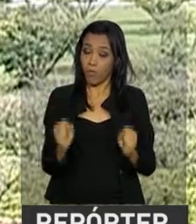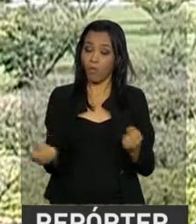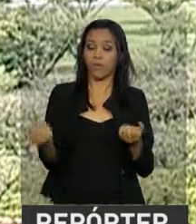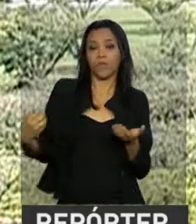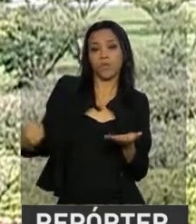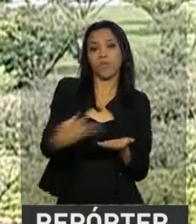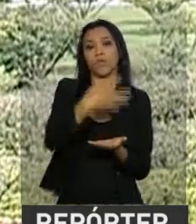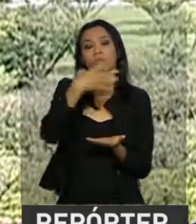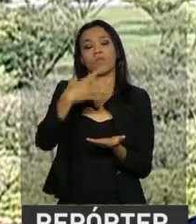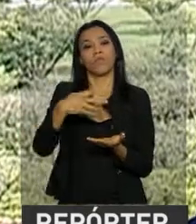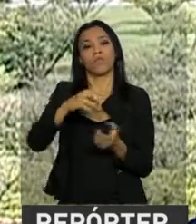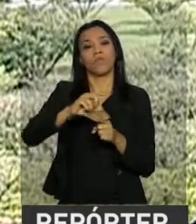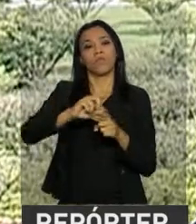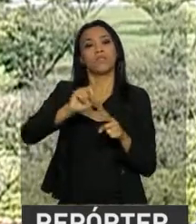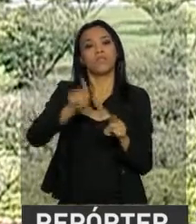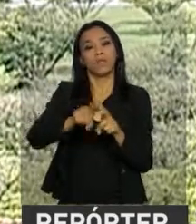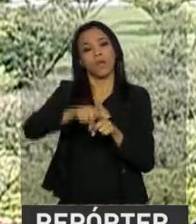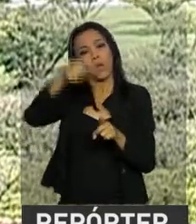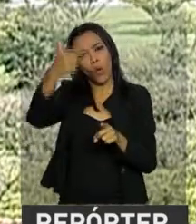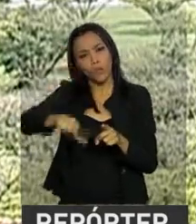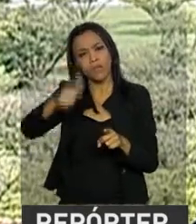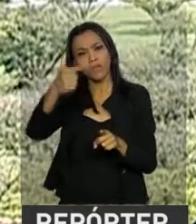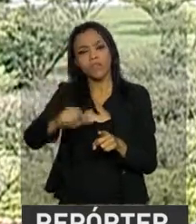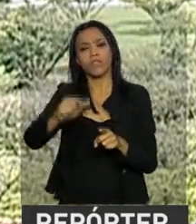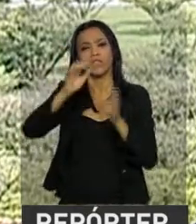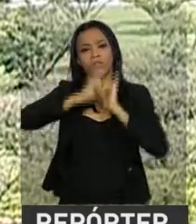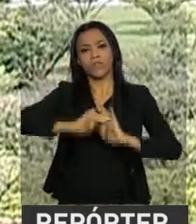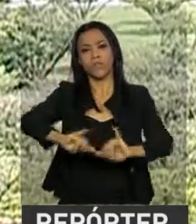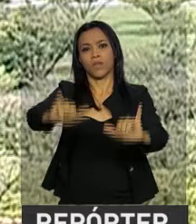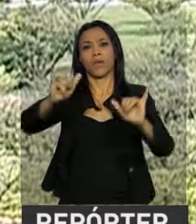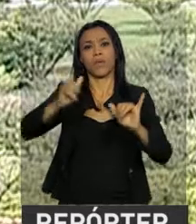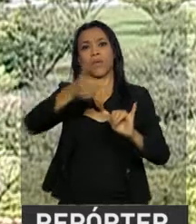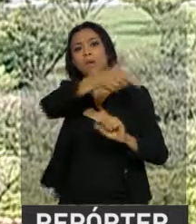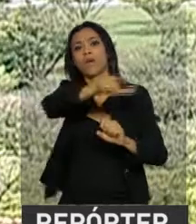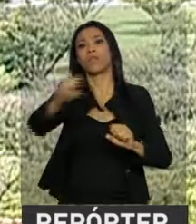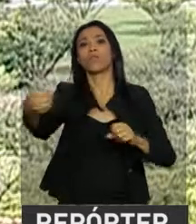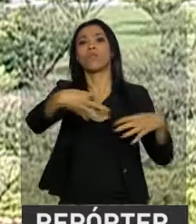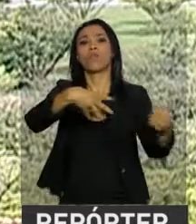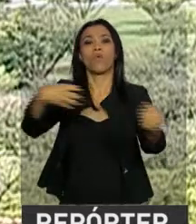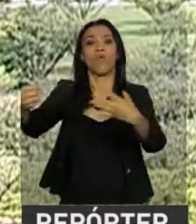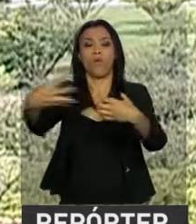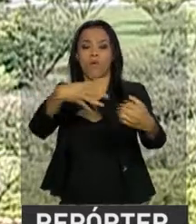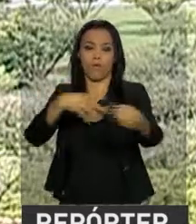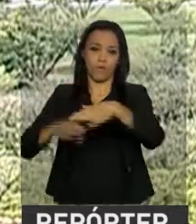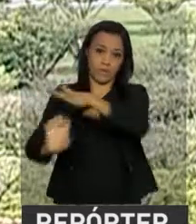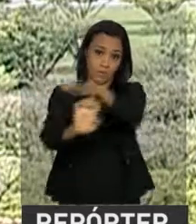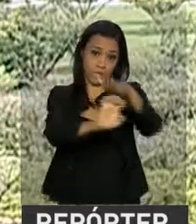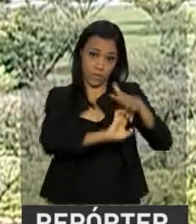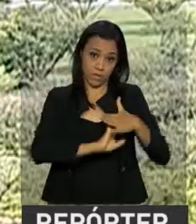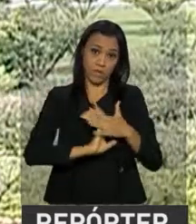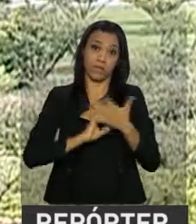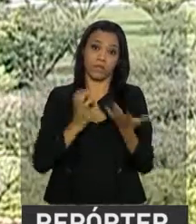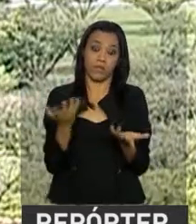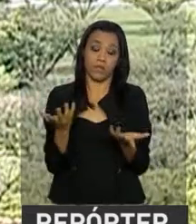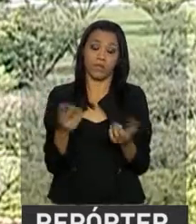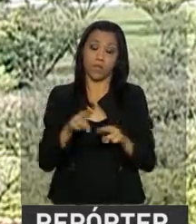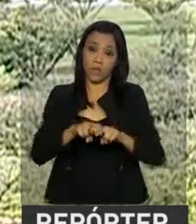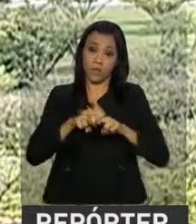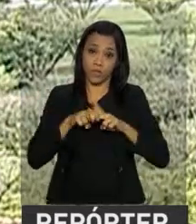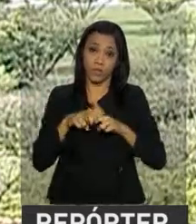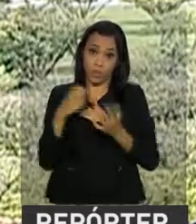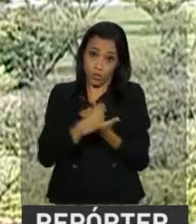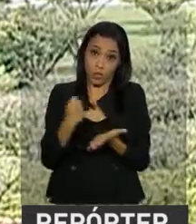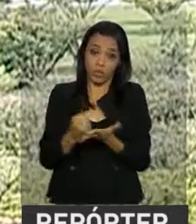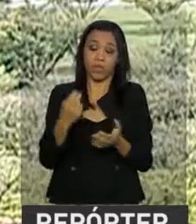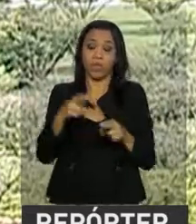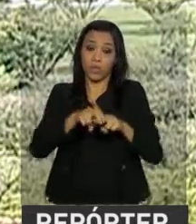concessões que poderão ser relançadas, abrindo espaço aí para novas empresas. Por isso, os concessionários que não